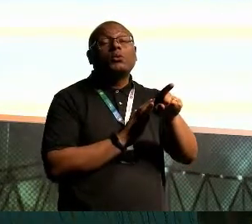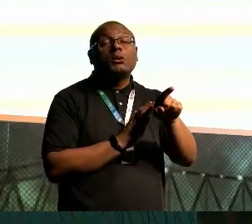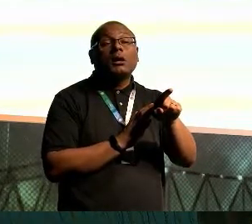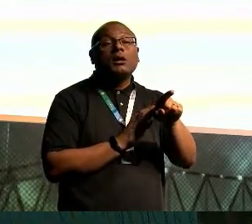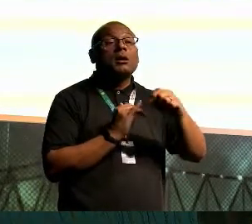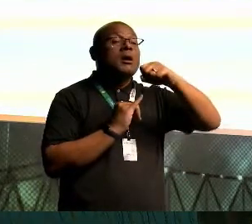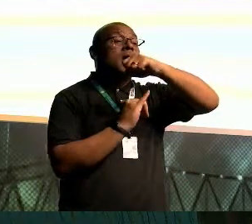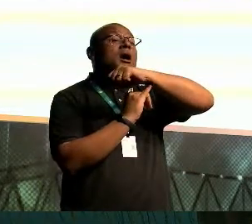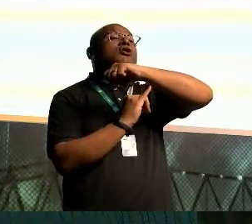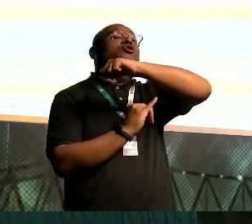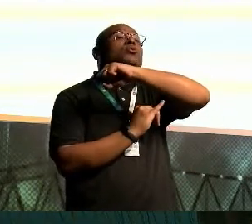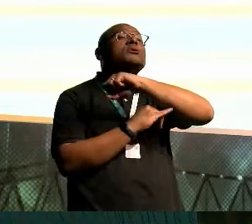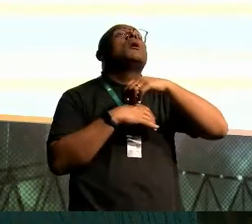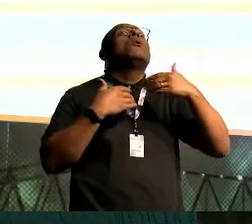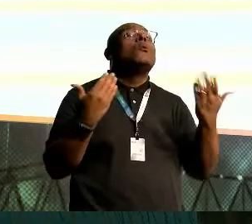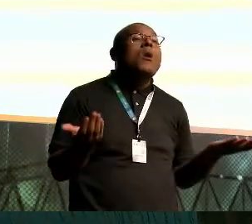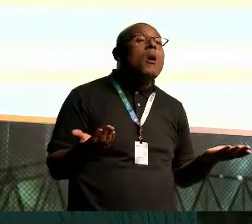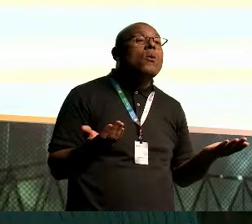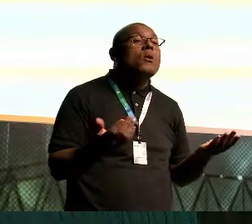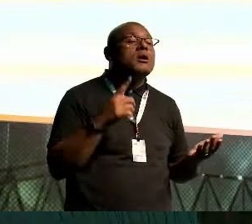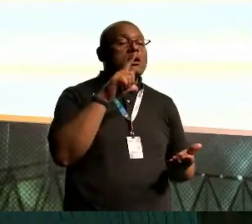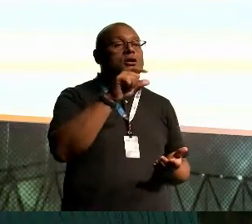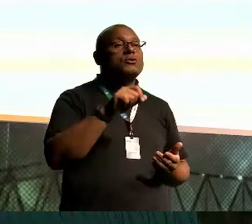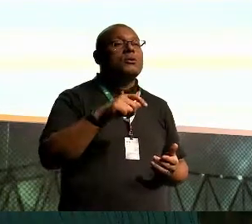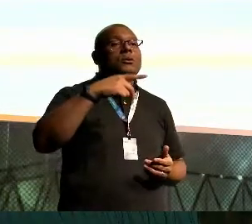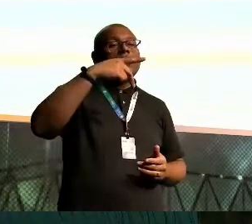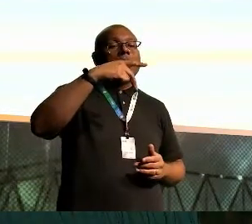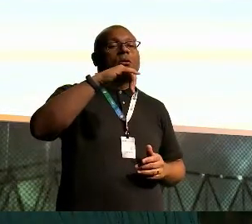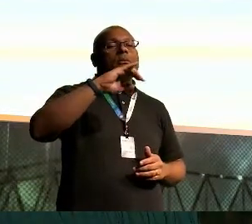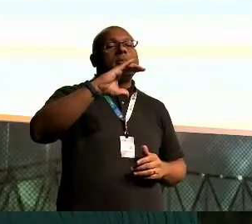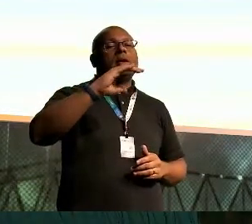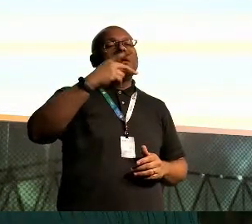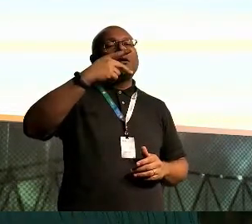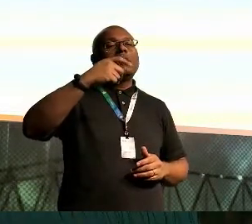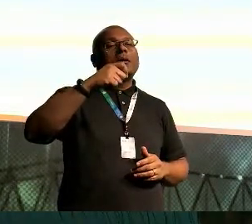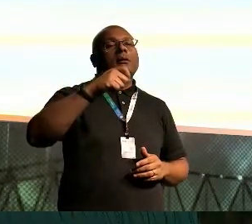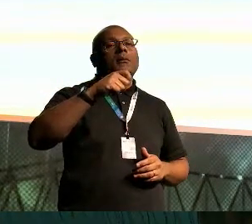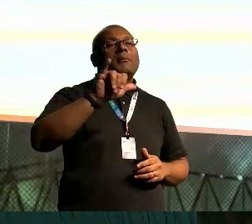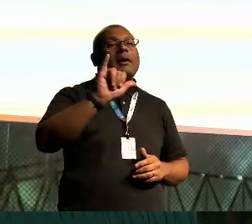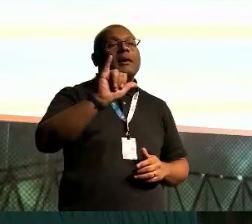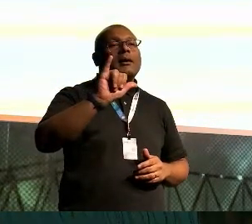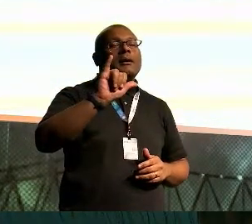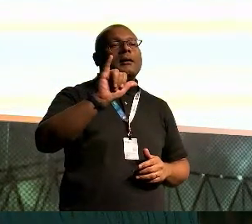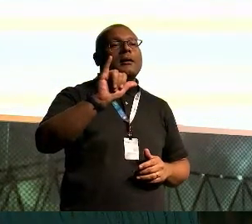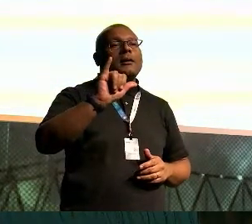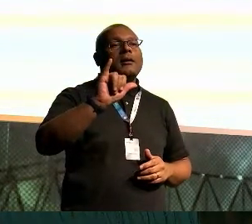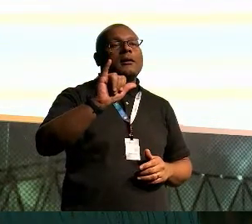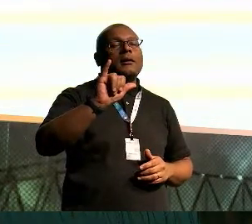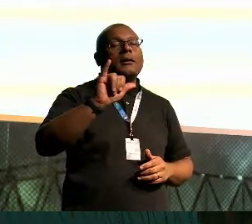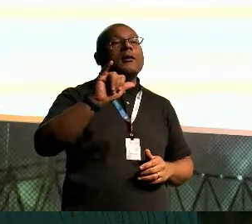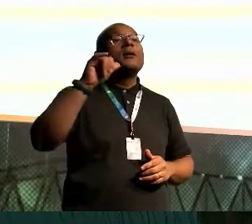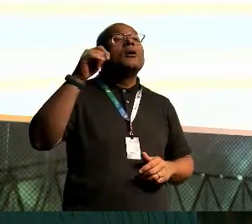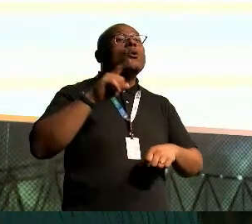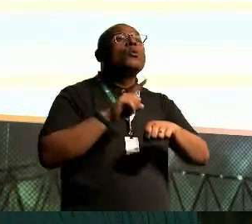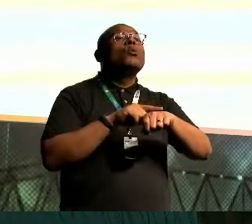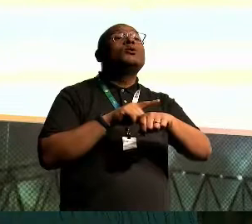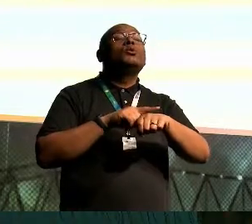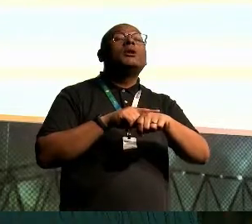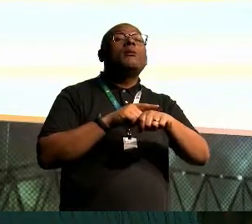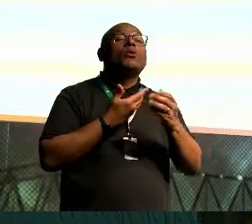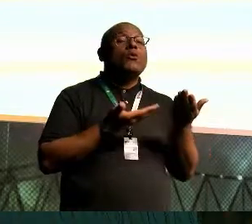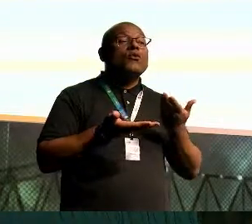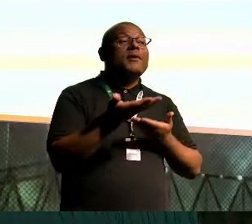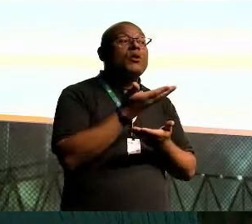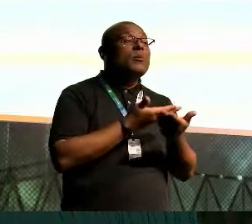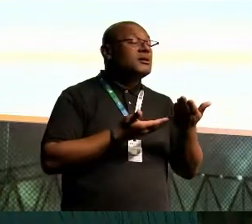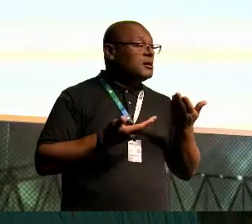instituição o usuário quer trazer. O usuário escolheu o PicPay. Depois ele vai perguntar por quanto tempo quer compartilhar.